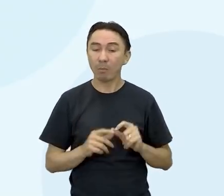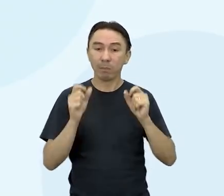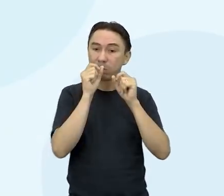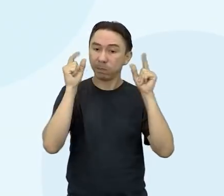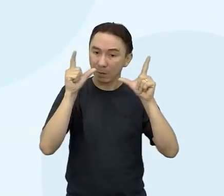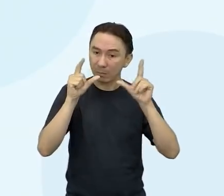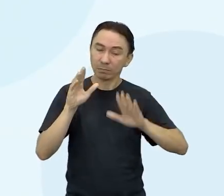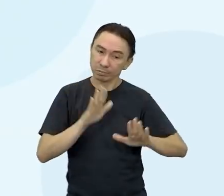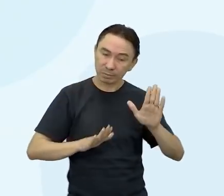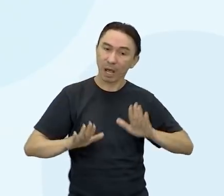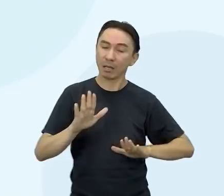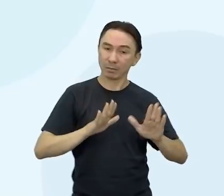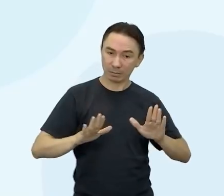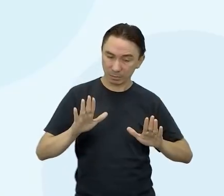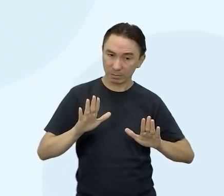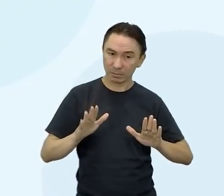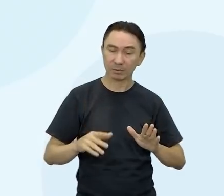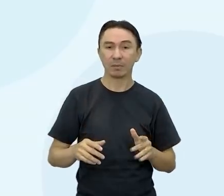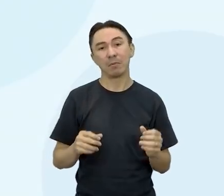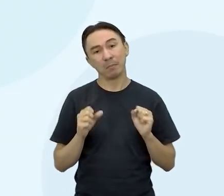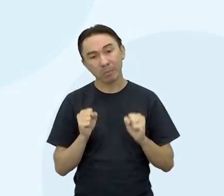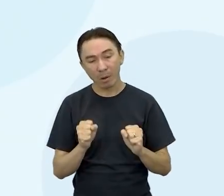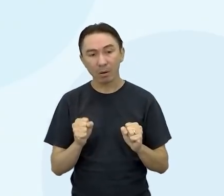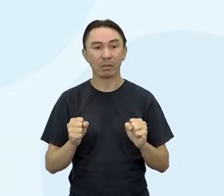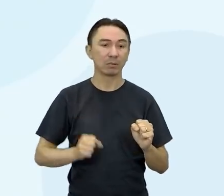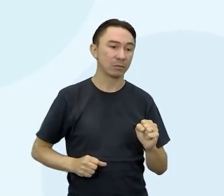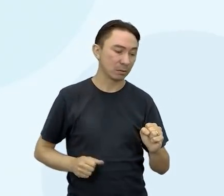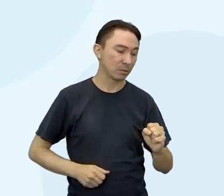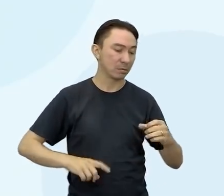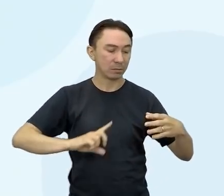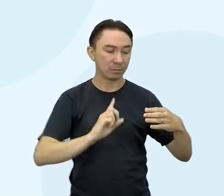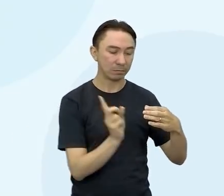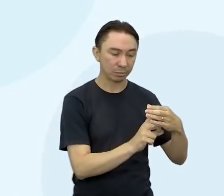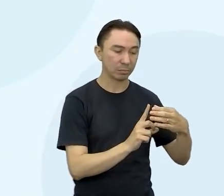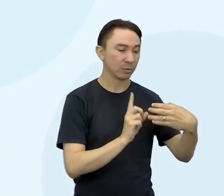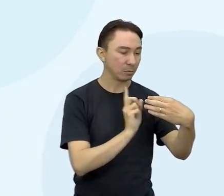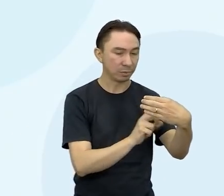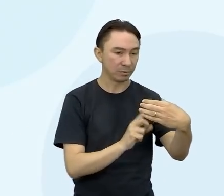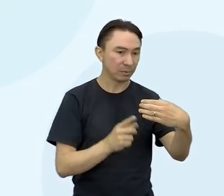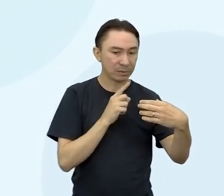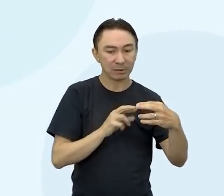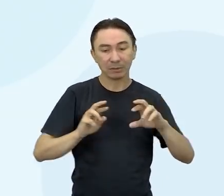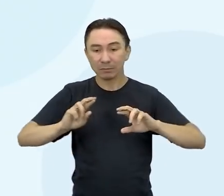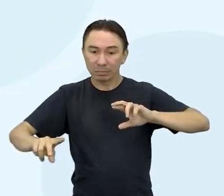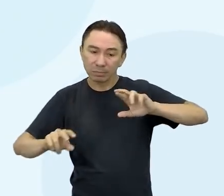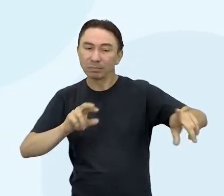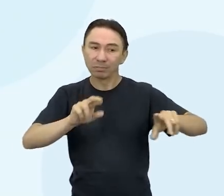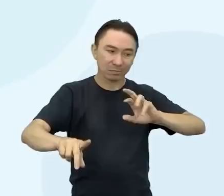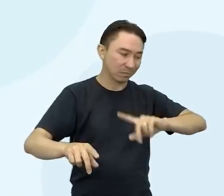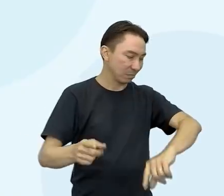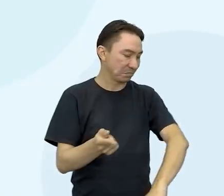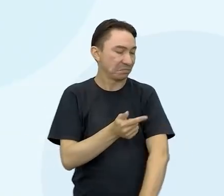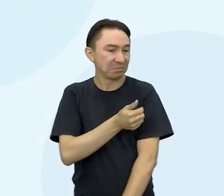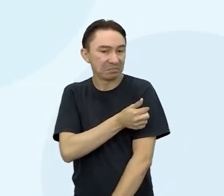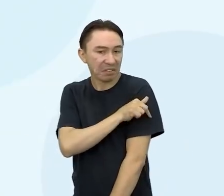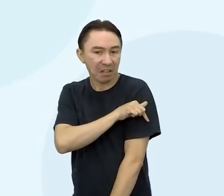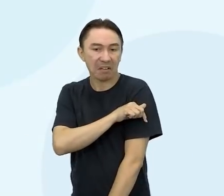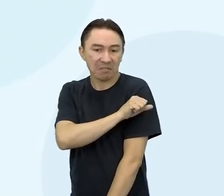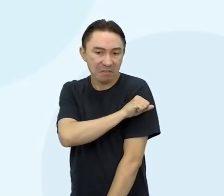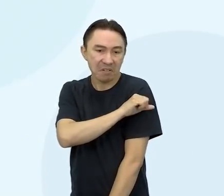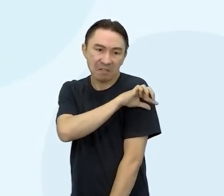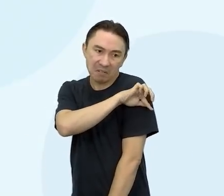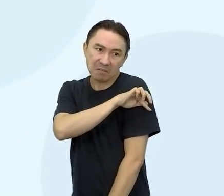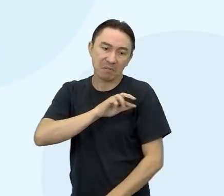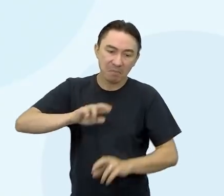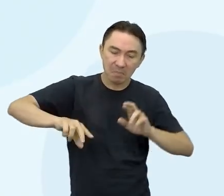ser colocado diferentes turmas de anos e séries, enfim. Aí tem toda uma logística que a escola pode